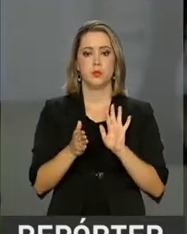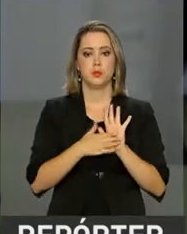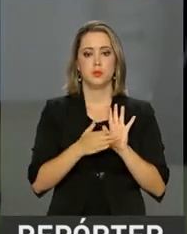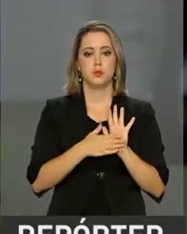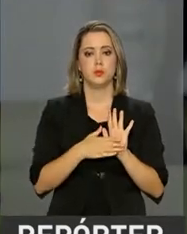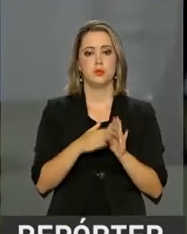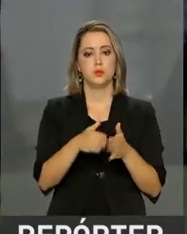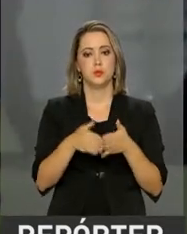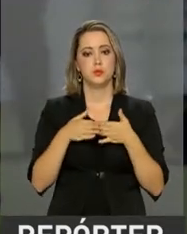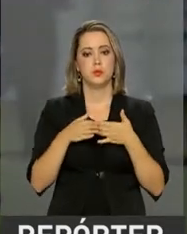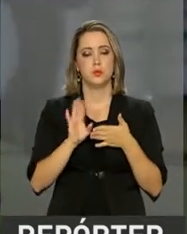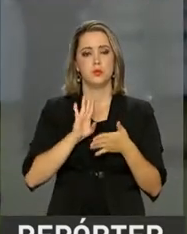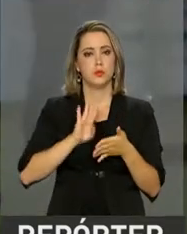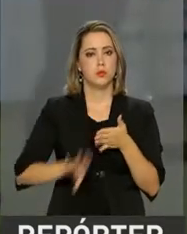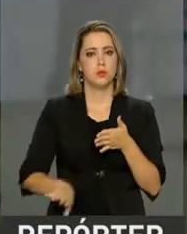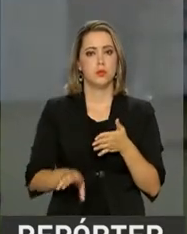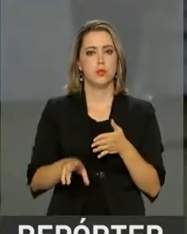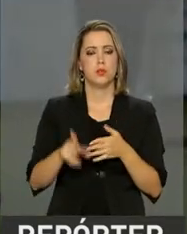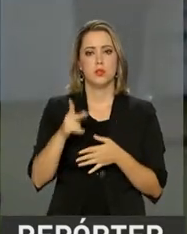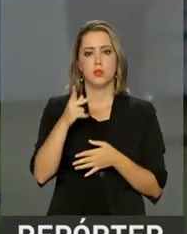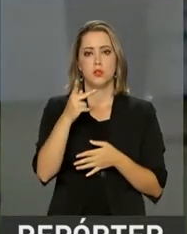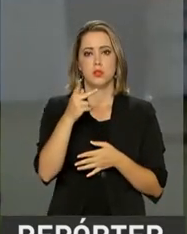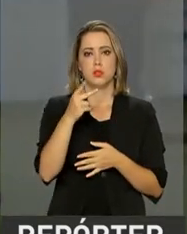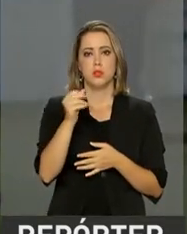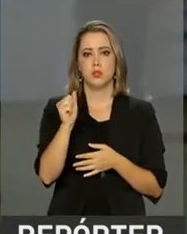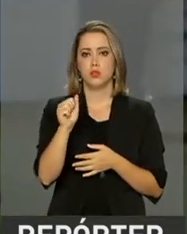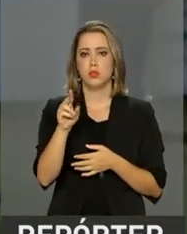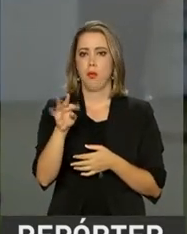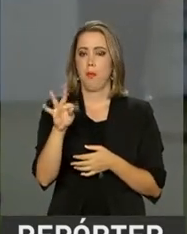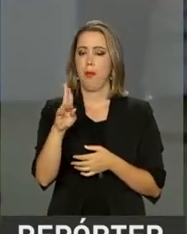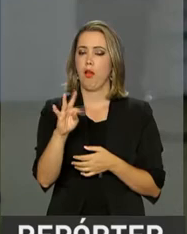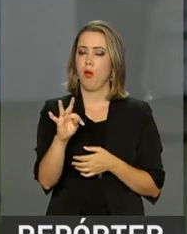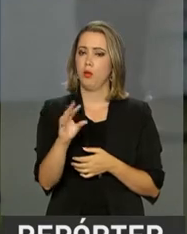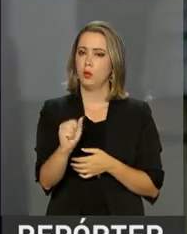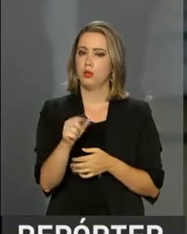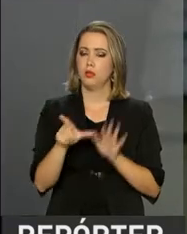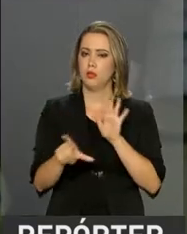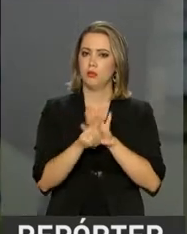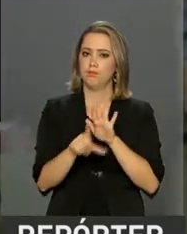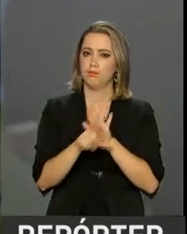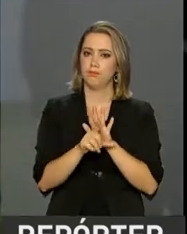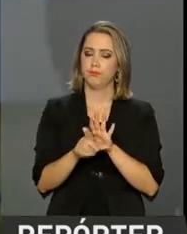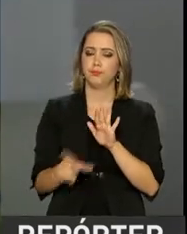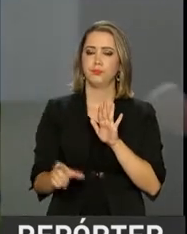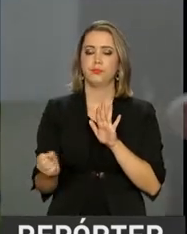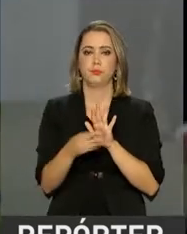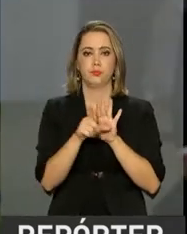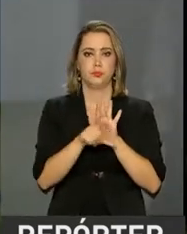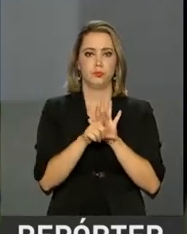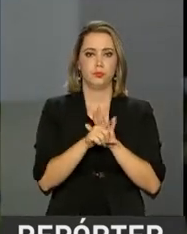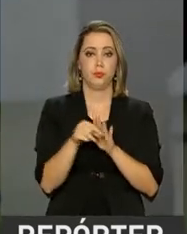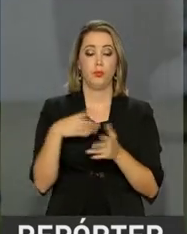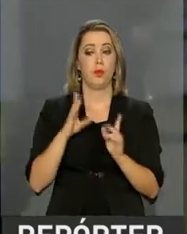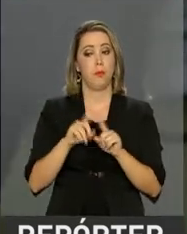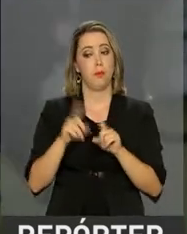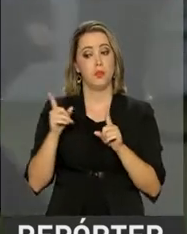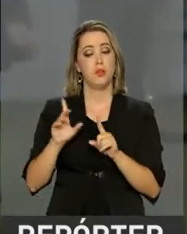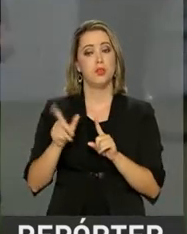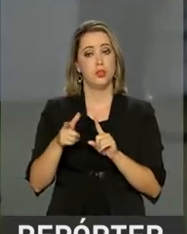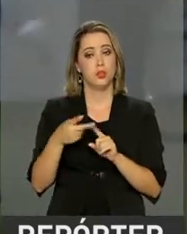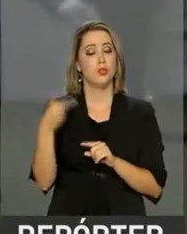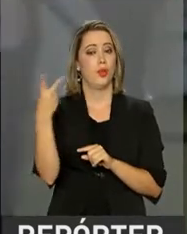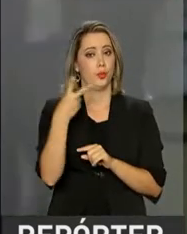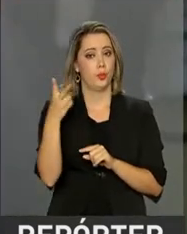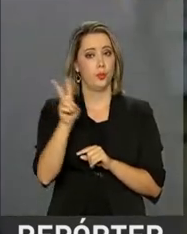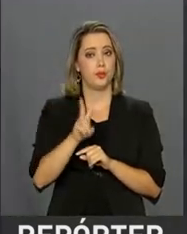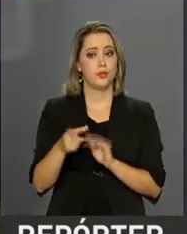para a retirada de pauta do projeto de lei que propõe a reforma trabalhista a oposição já fez isso duas